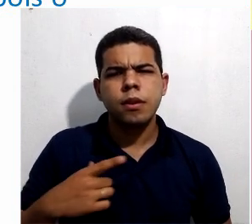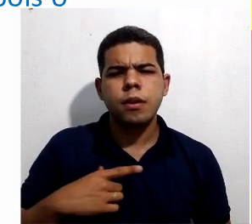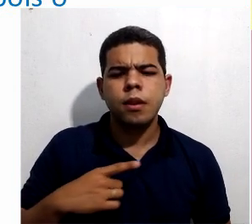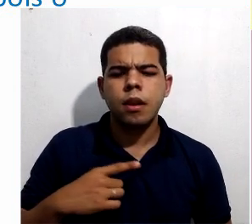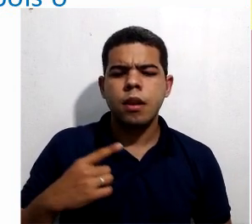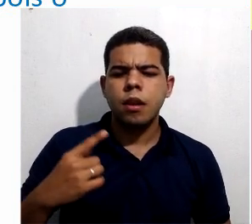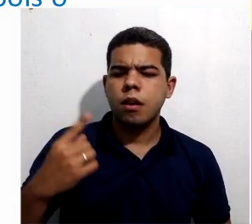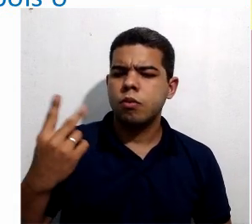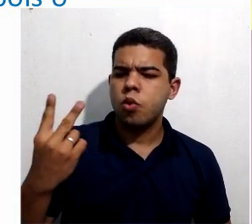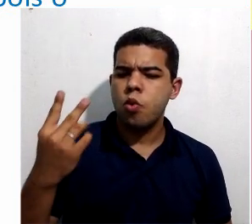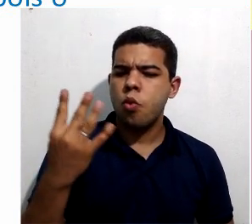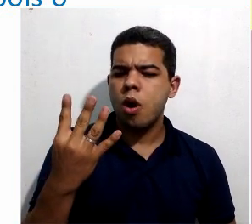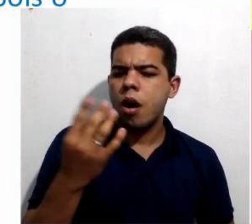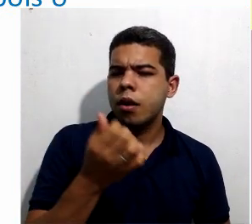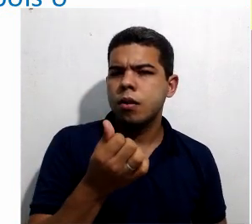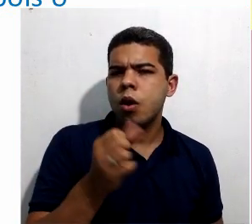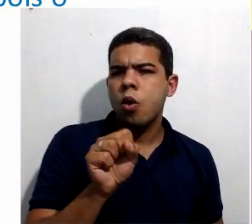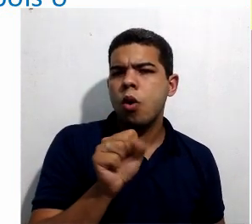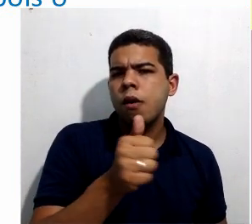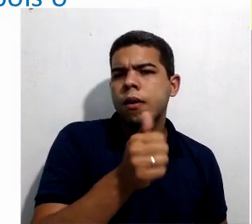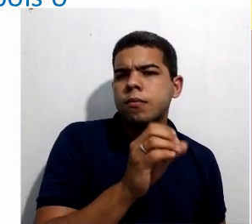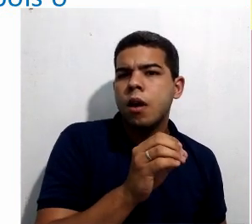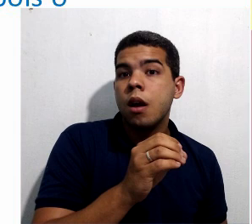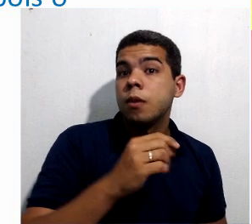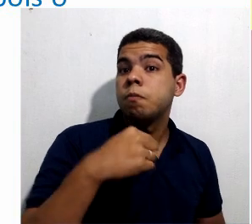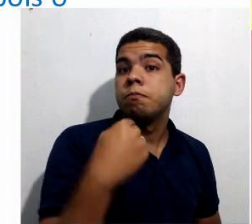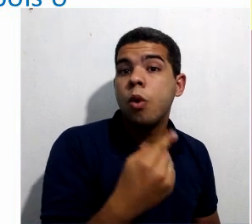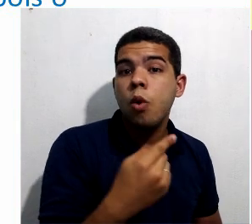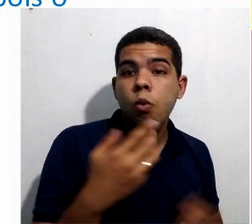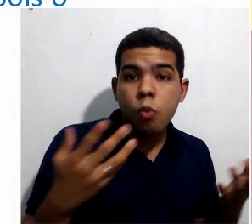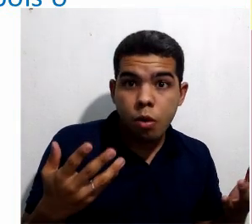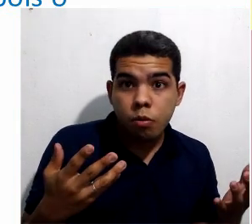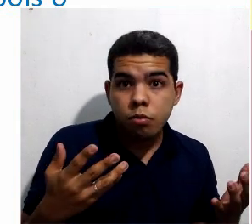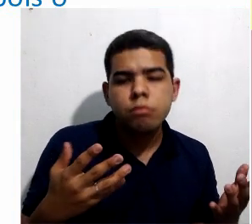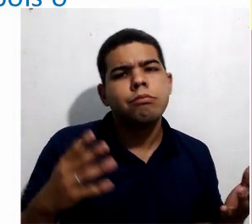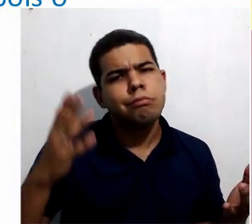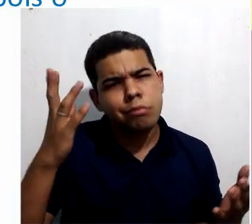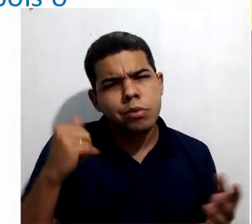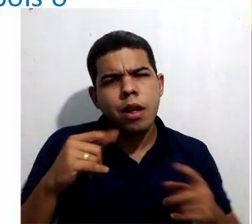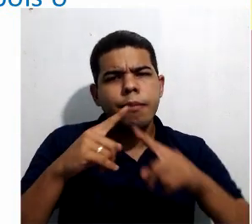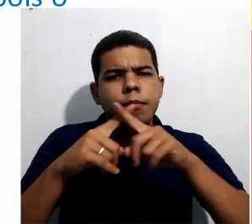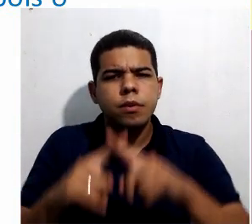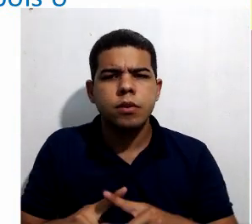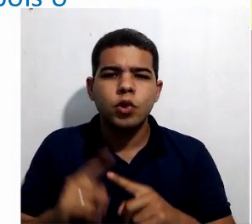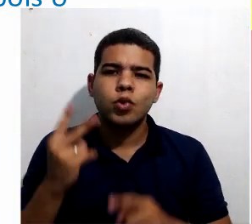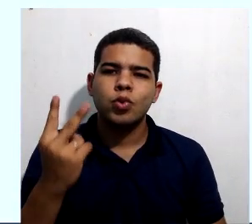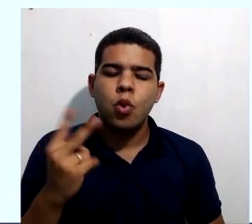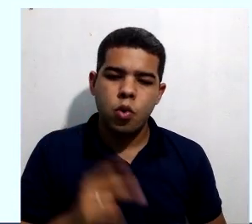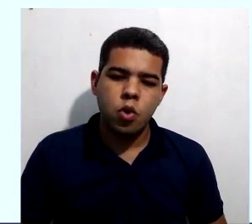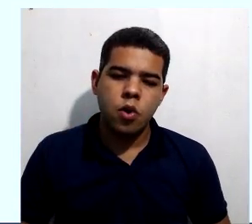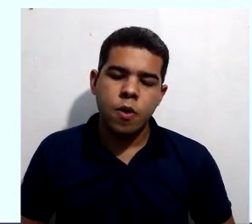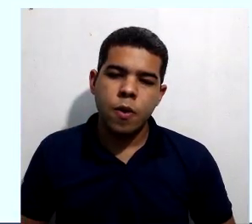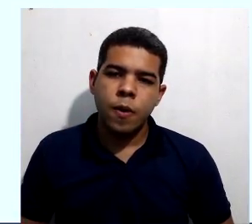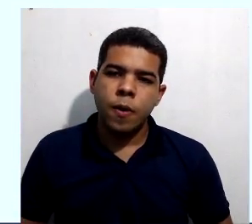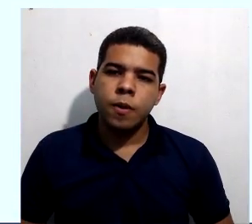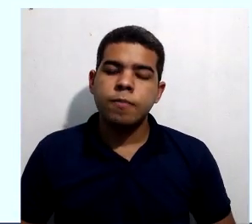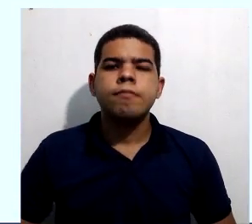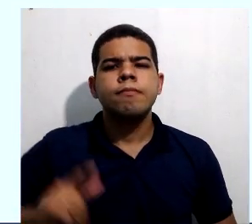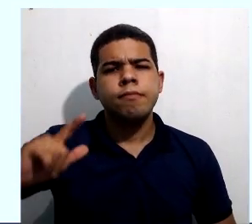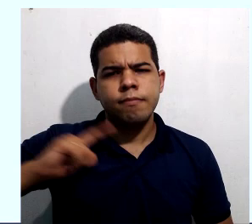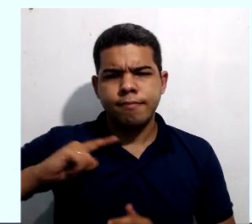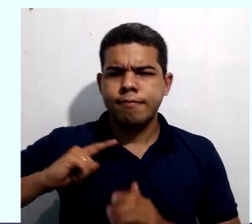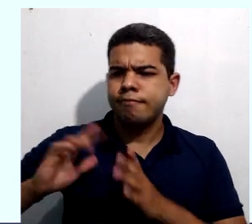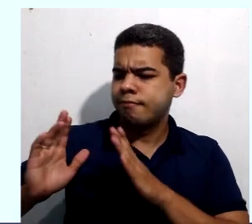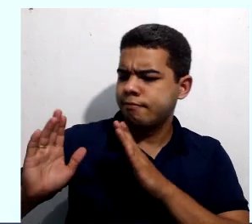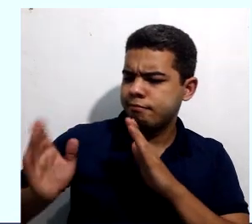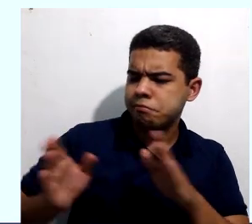dessa sequência, pois o padrão corresponde aos múltiplos de quê? De 2. Então você consegue observar que